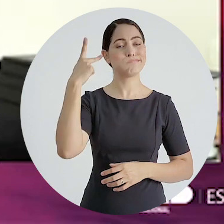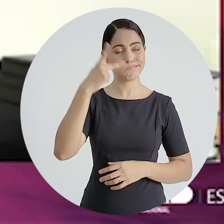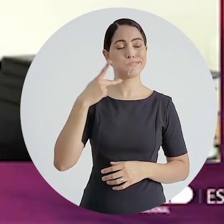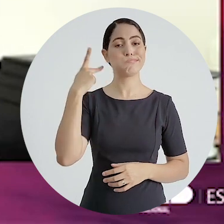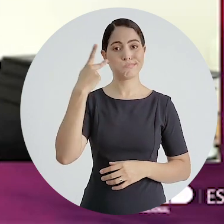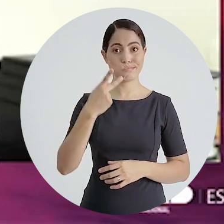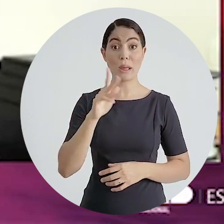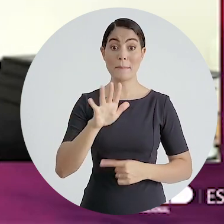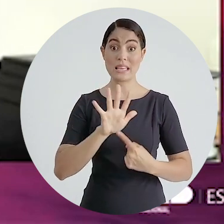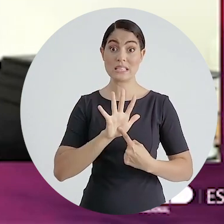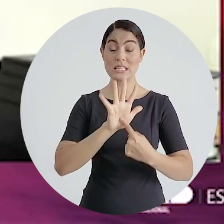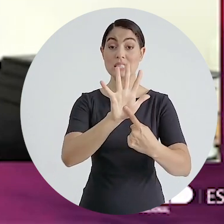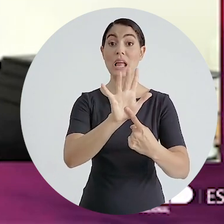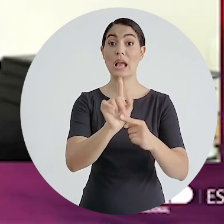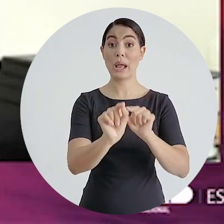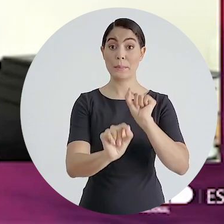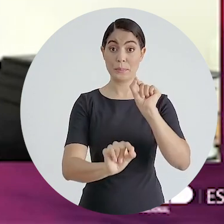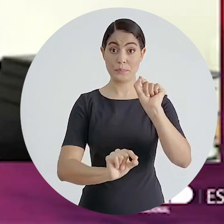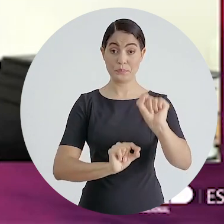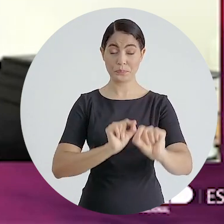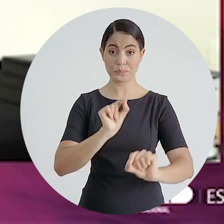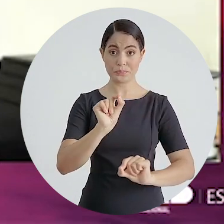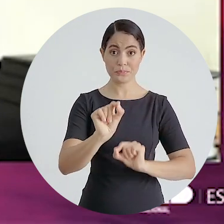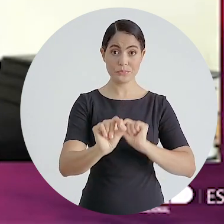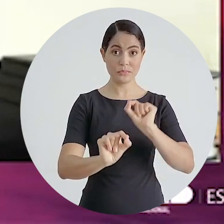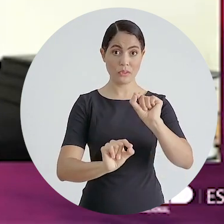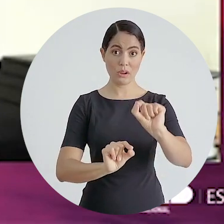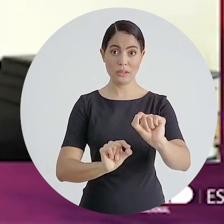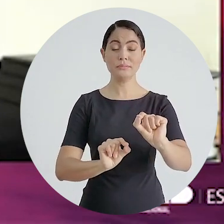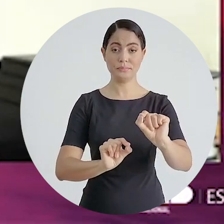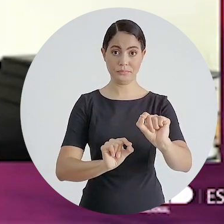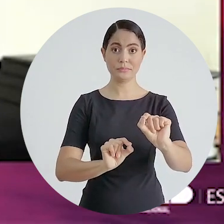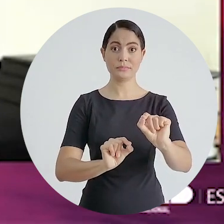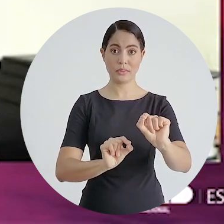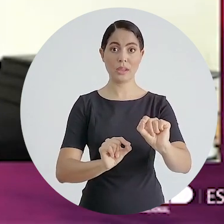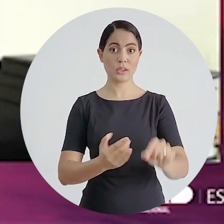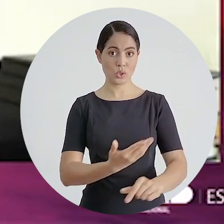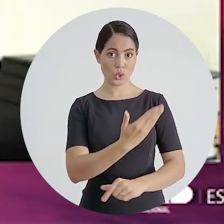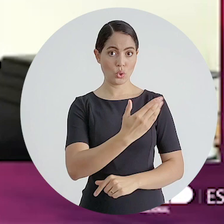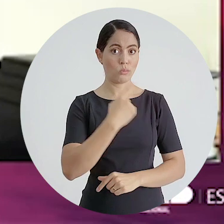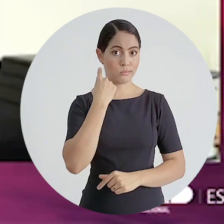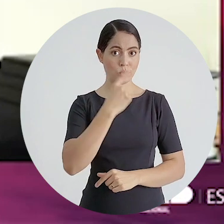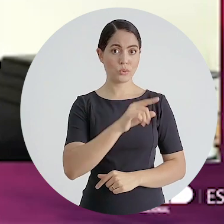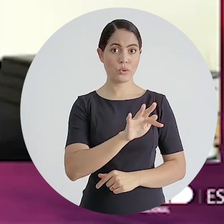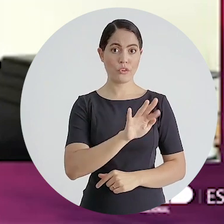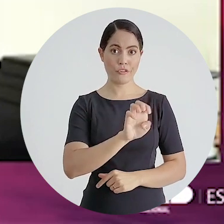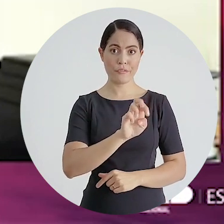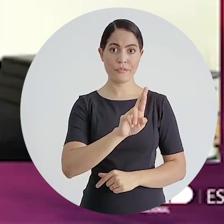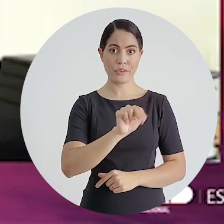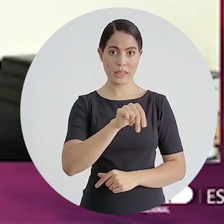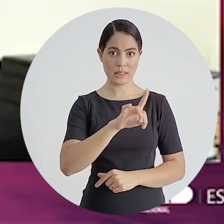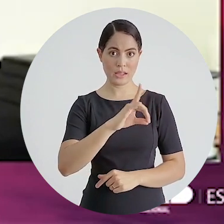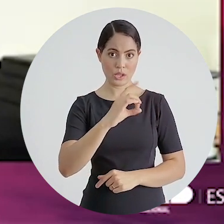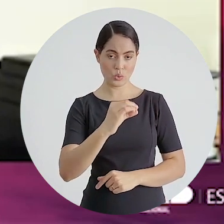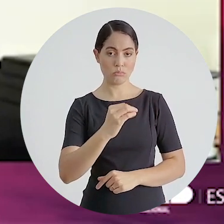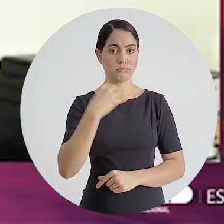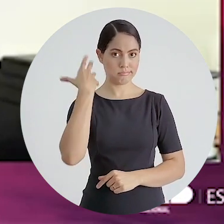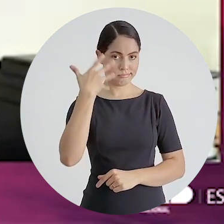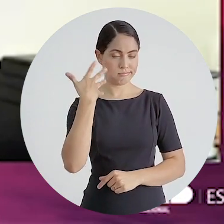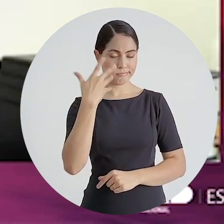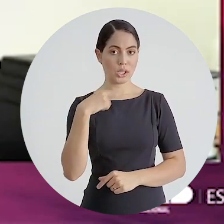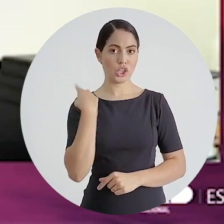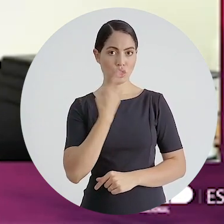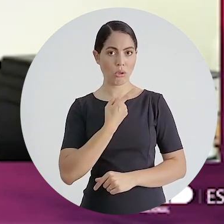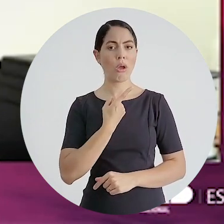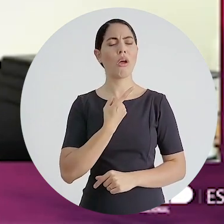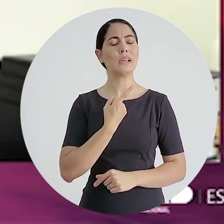natureza política e destacar essa observação feita pelo doutor Fernando,